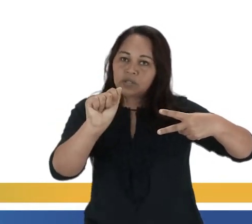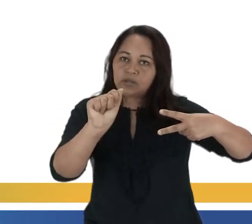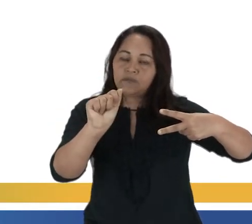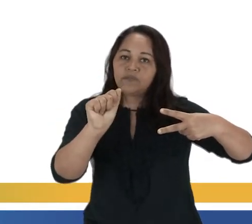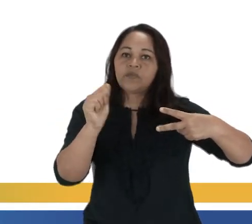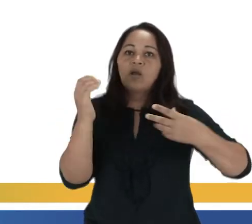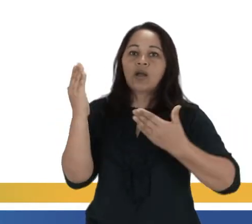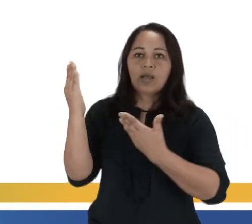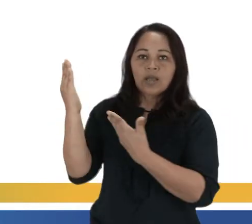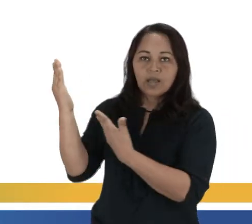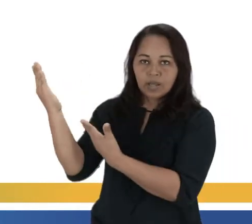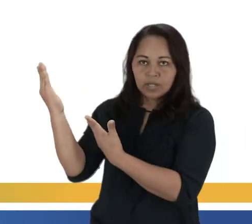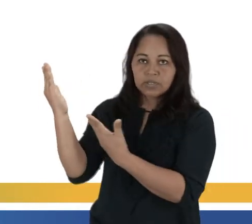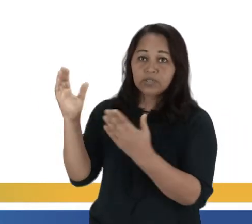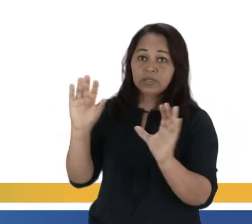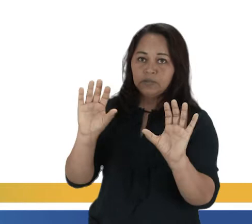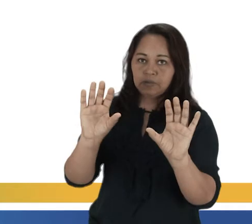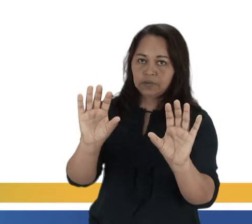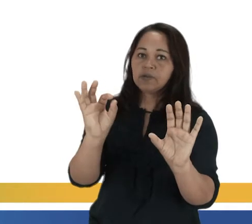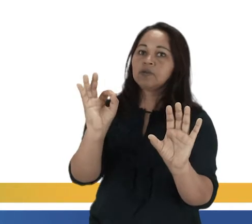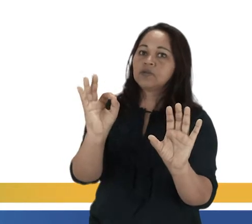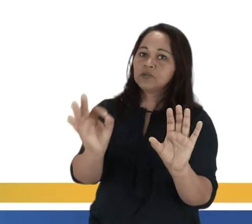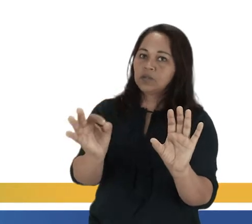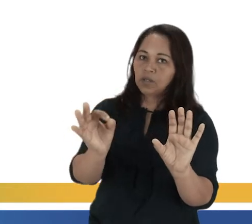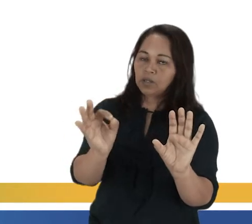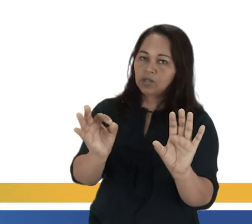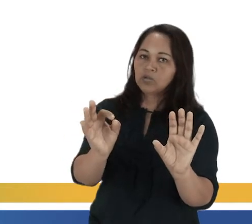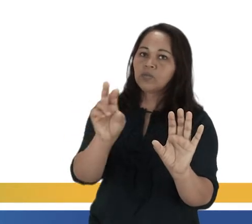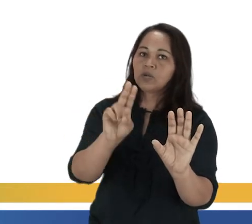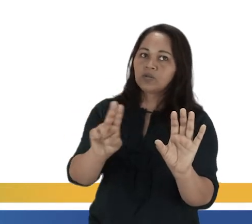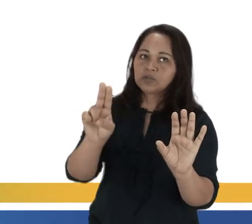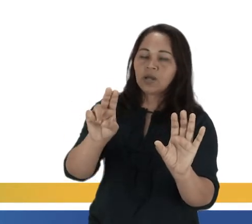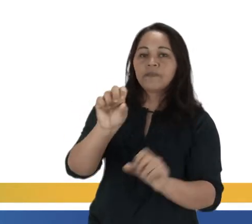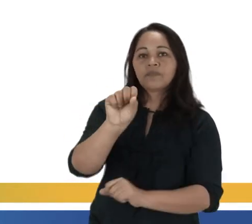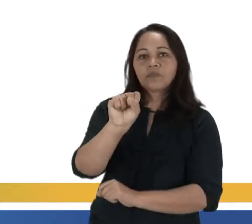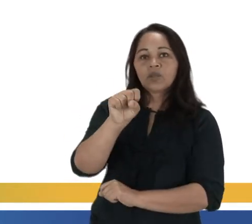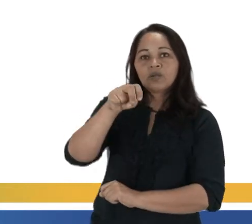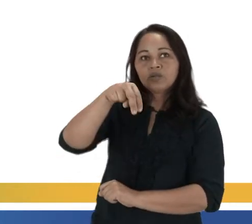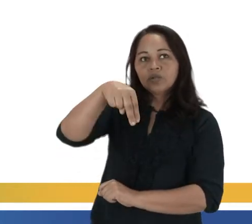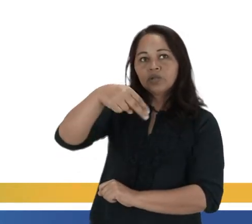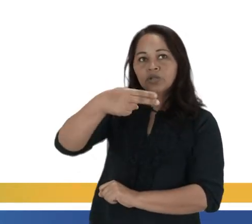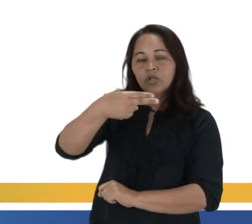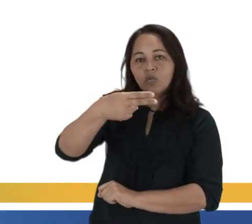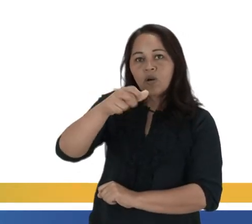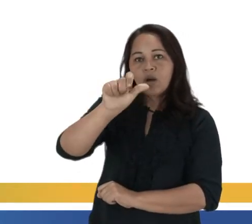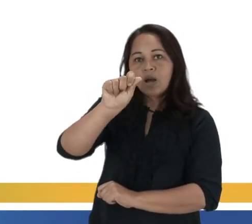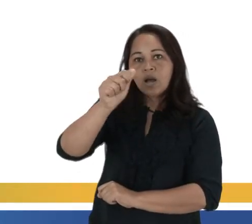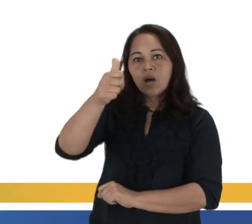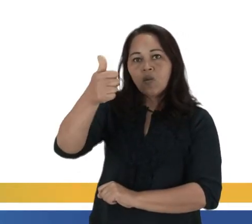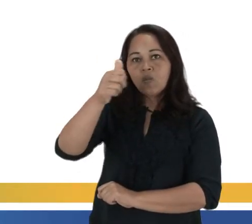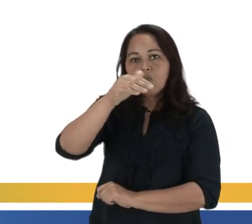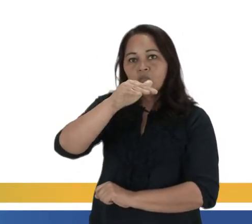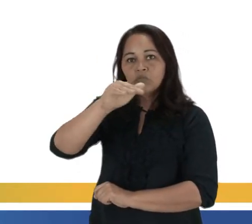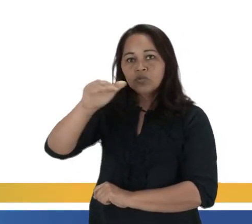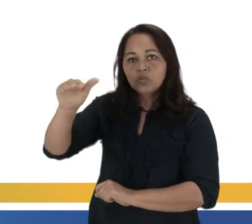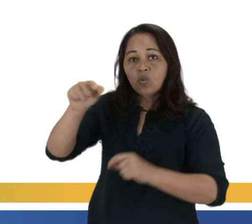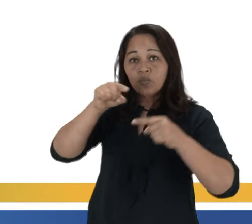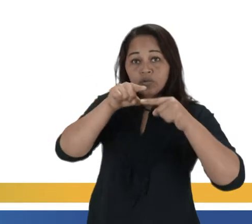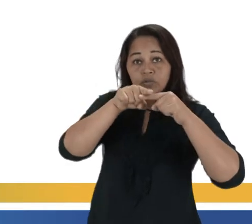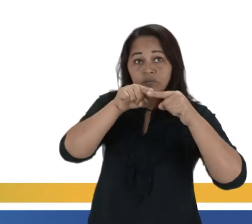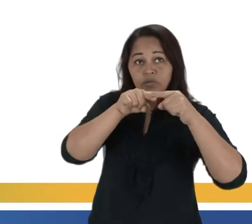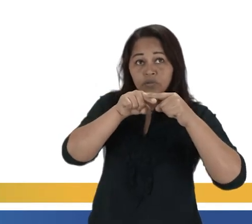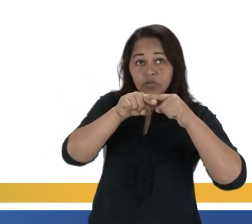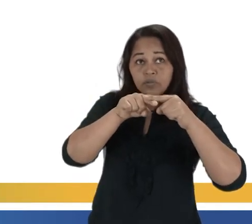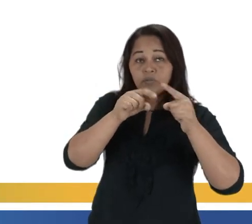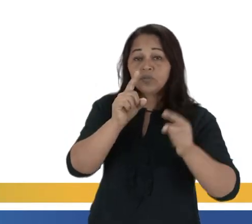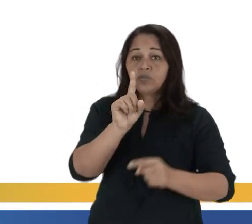uso dessa fórmula que você está vendo aí, S de n é igual a 1 sobre 1 menos Q, e